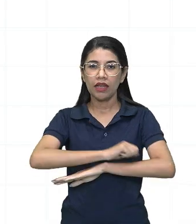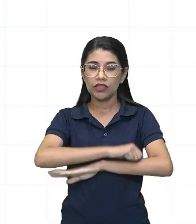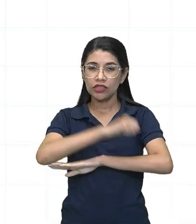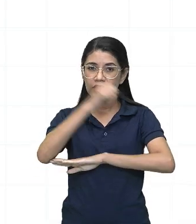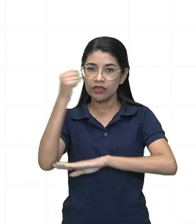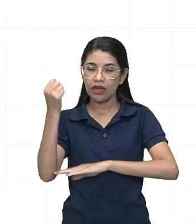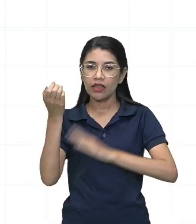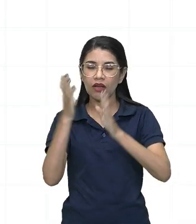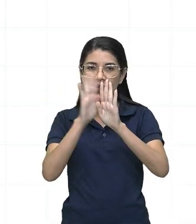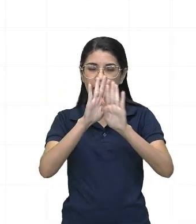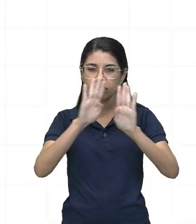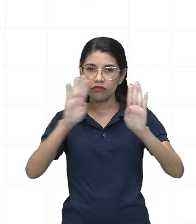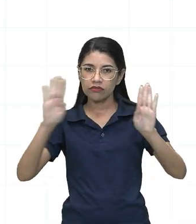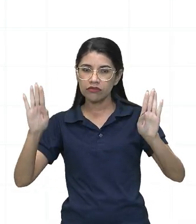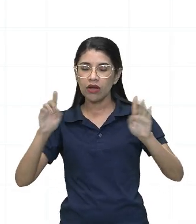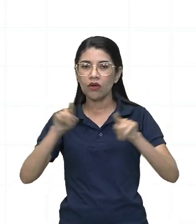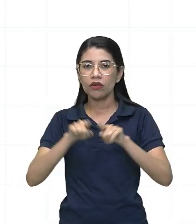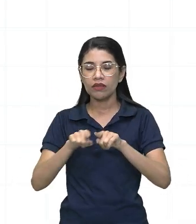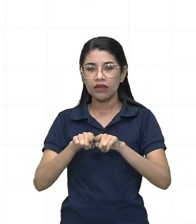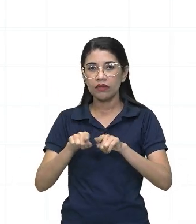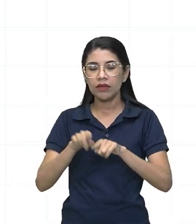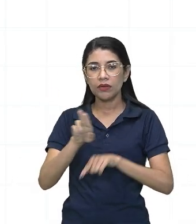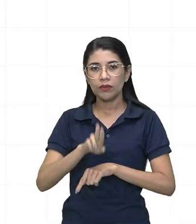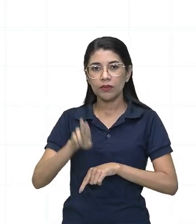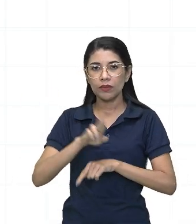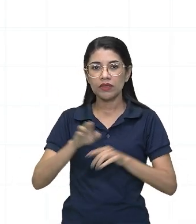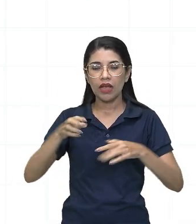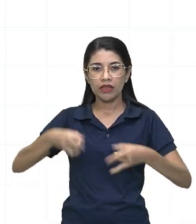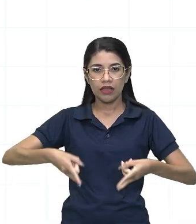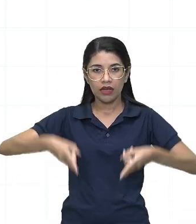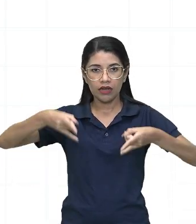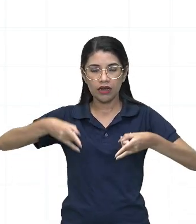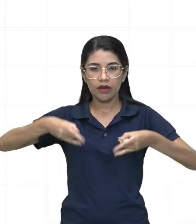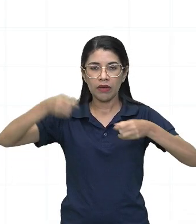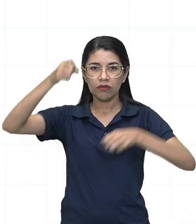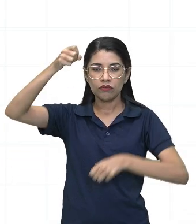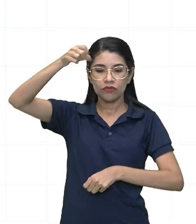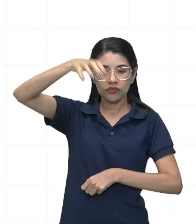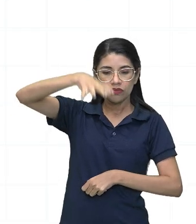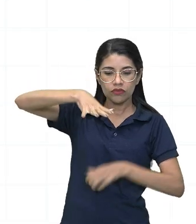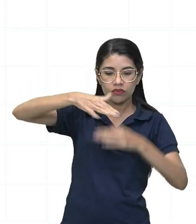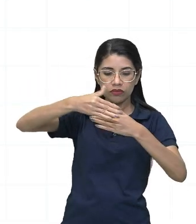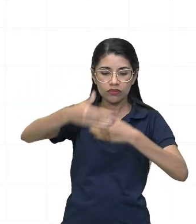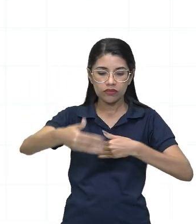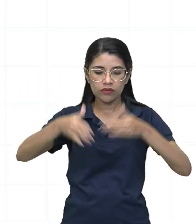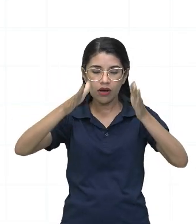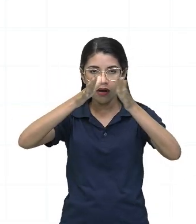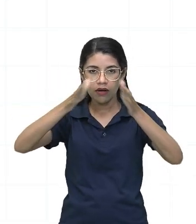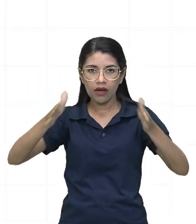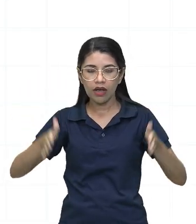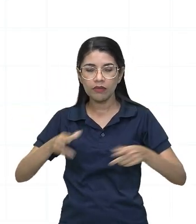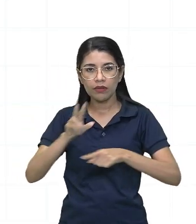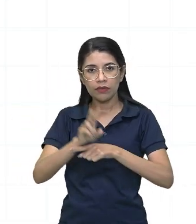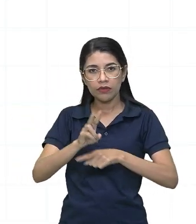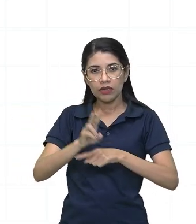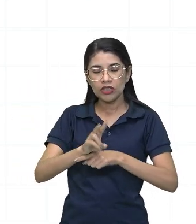uso de mosquiteiros, né, ao redor da nossa cama, ao redor dos berços dos nenéns, né, é